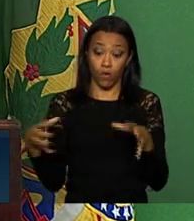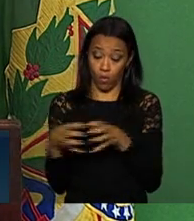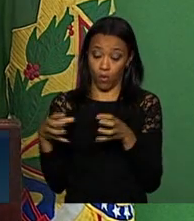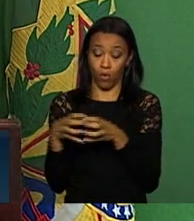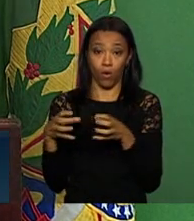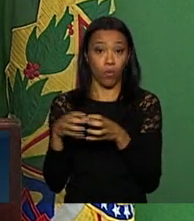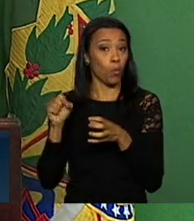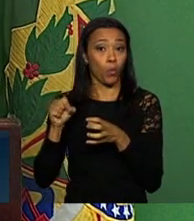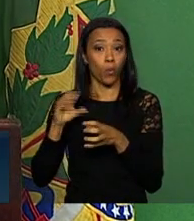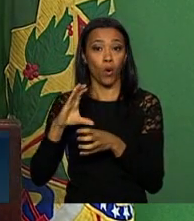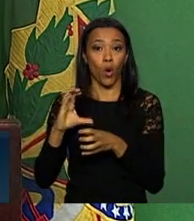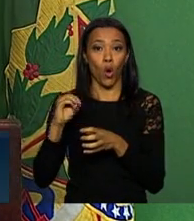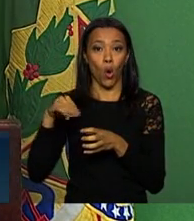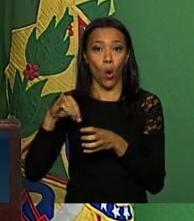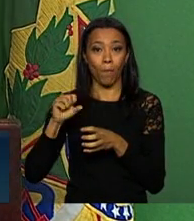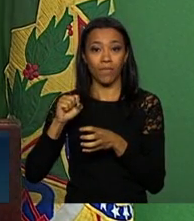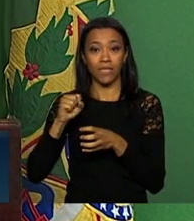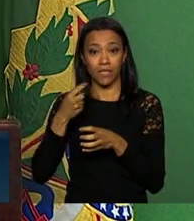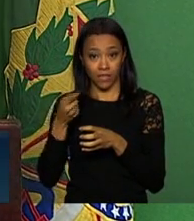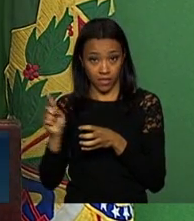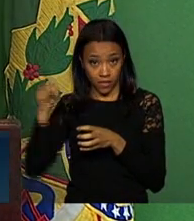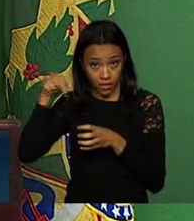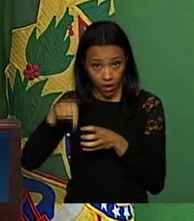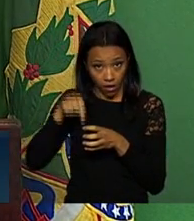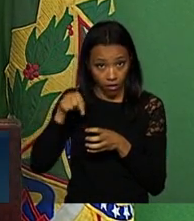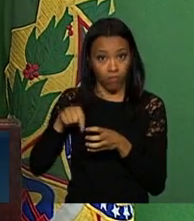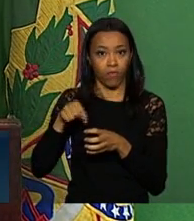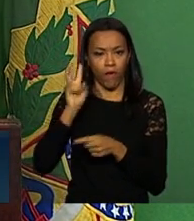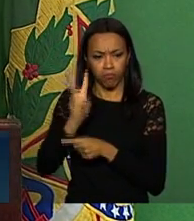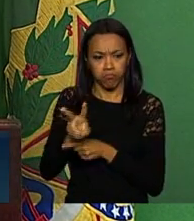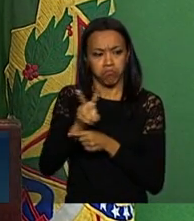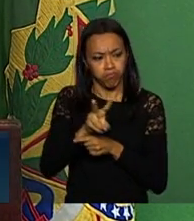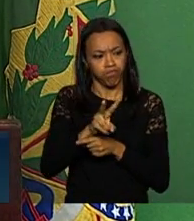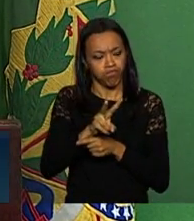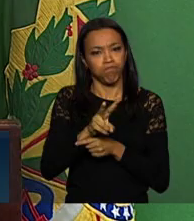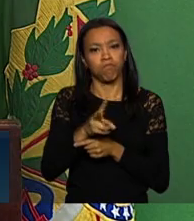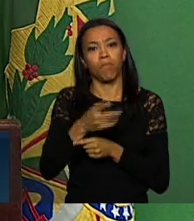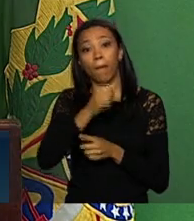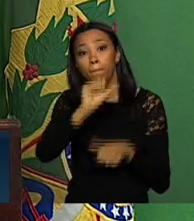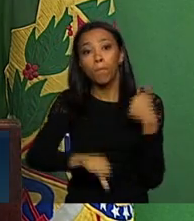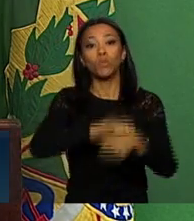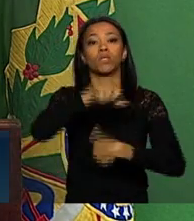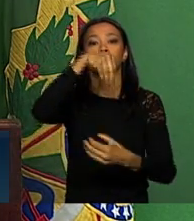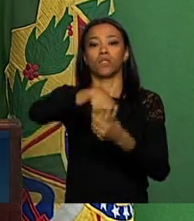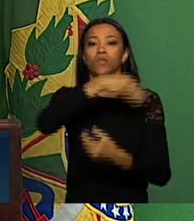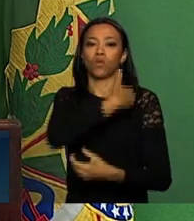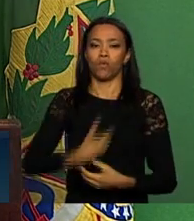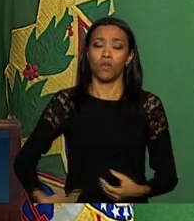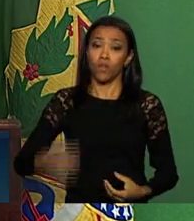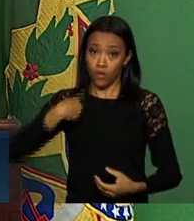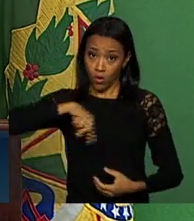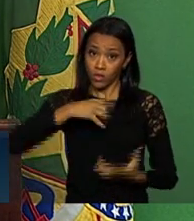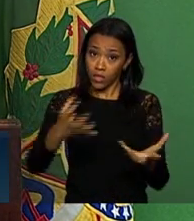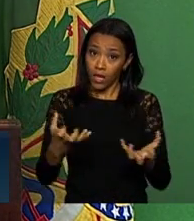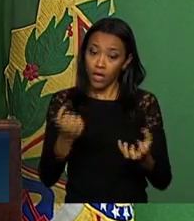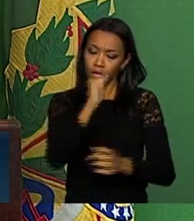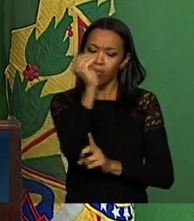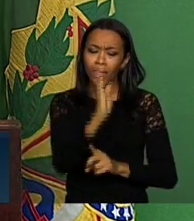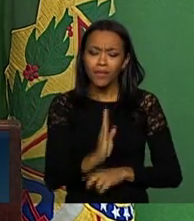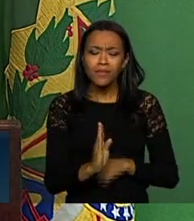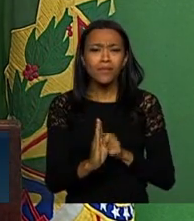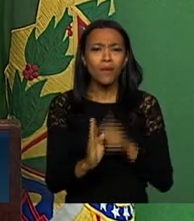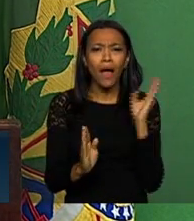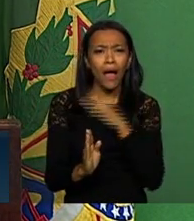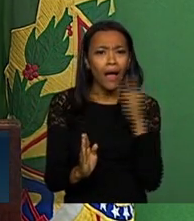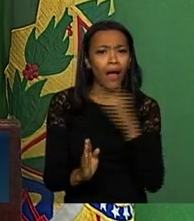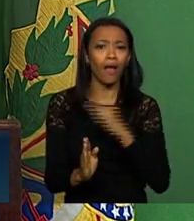comissão permanente de reforma do Estado nós queremos contribuir para que o Brasil saia mais rapidamente